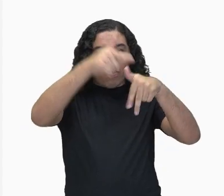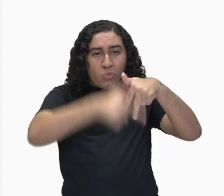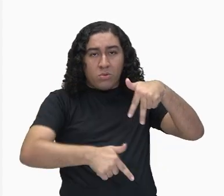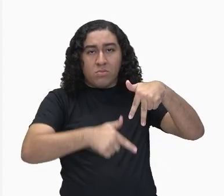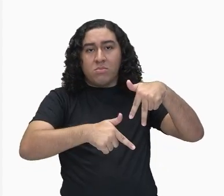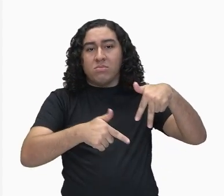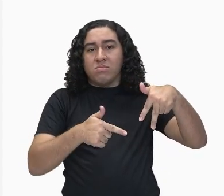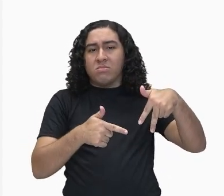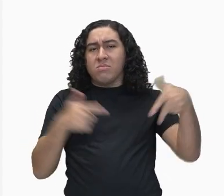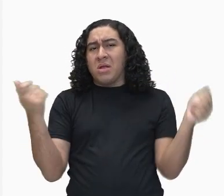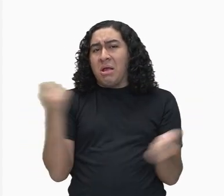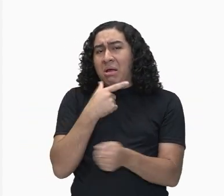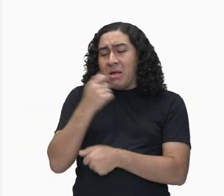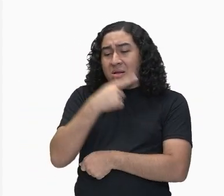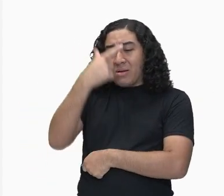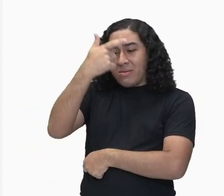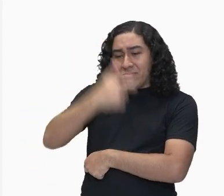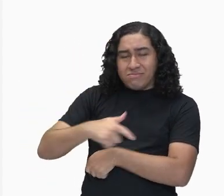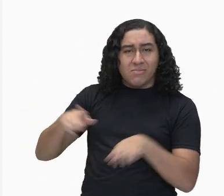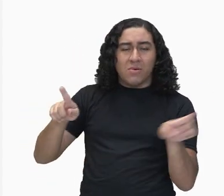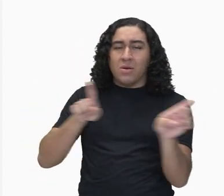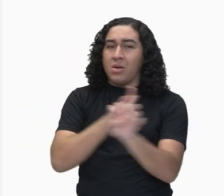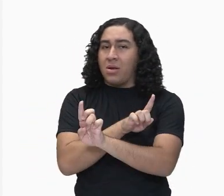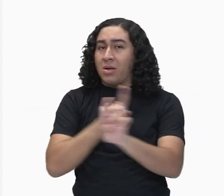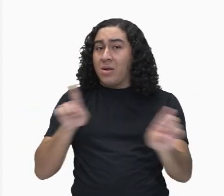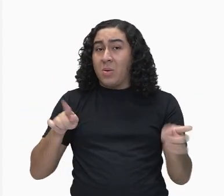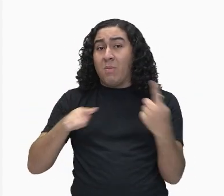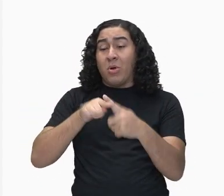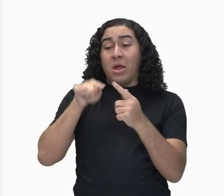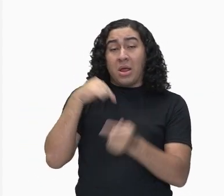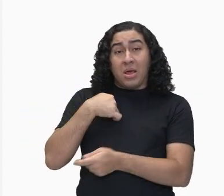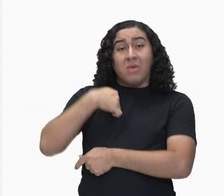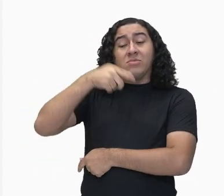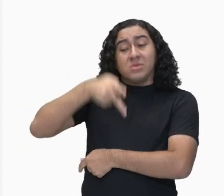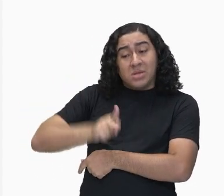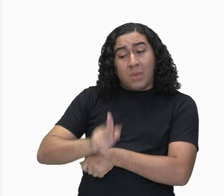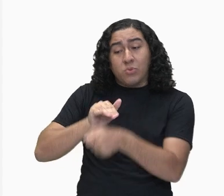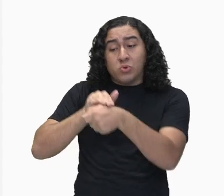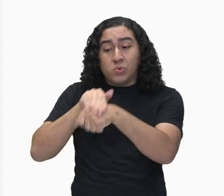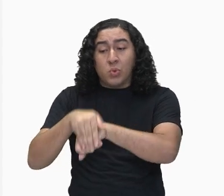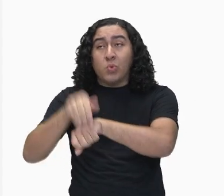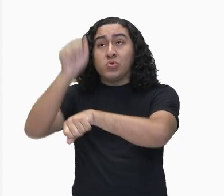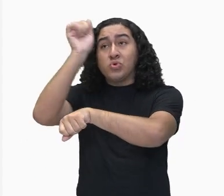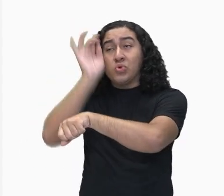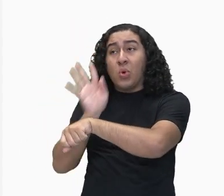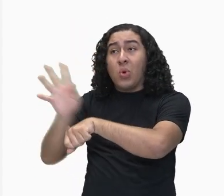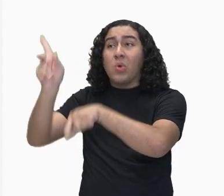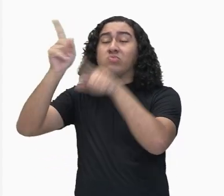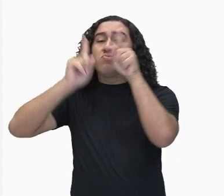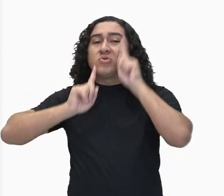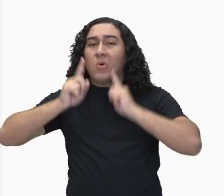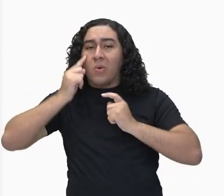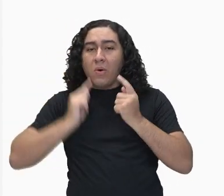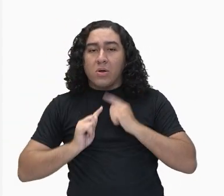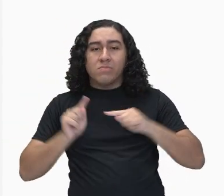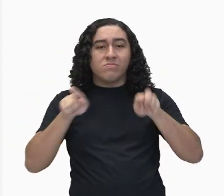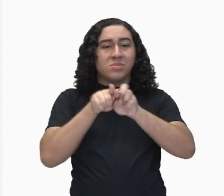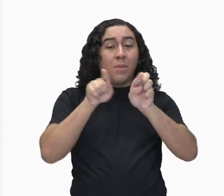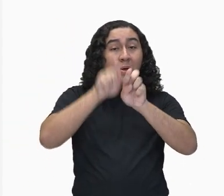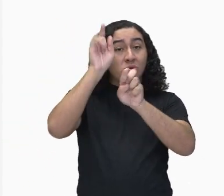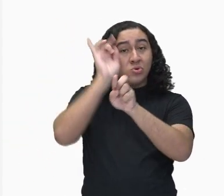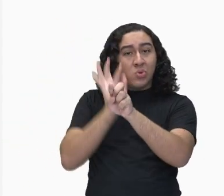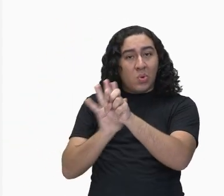te rias de mim, meu anjo lindo, por ti as noites eu velei chorando, por ti nos sonhos